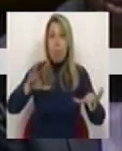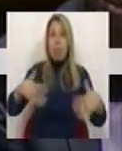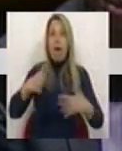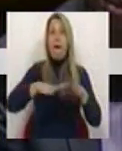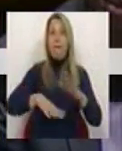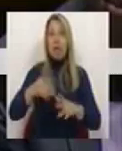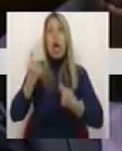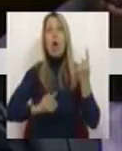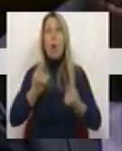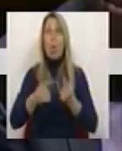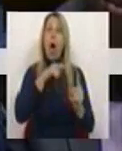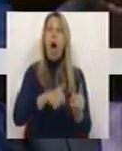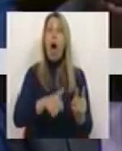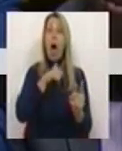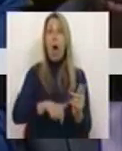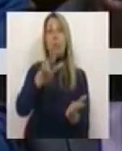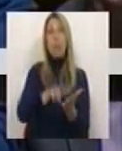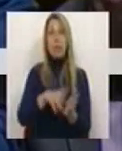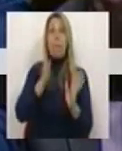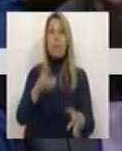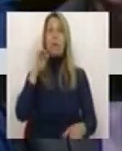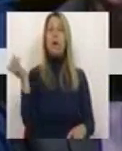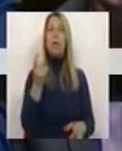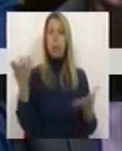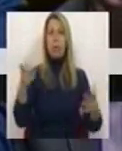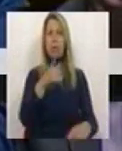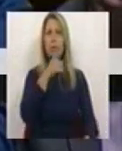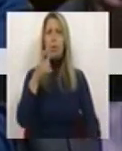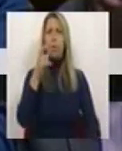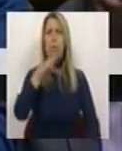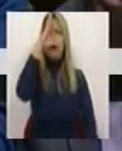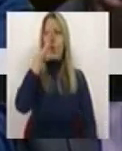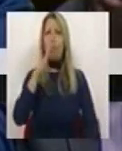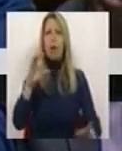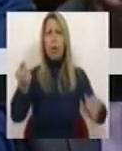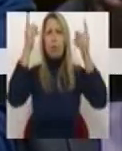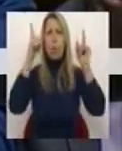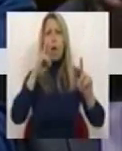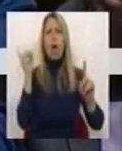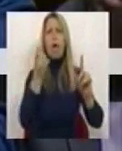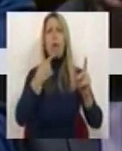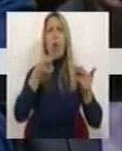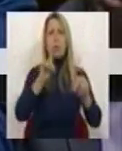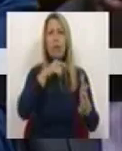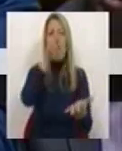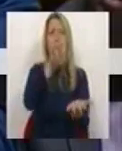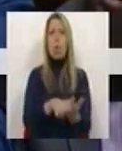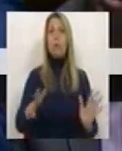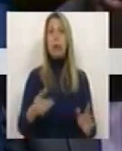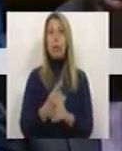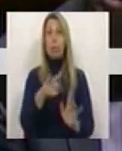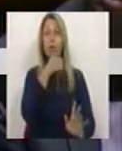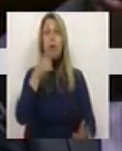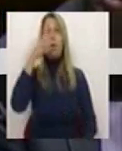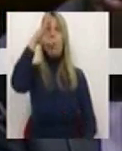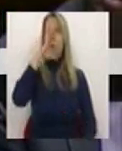revista. Ora, o compromisso do Governo era não rever a concessão, porque o compromisso que o Governo tinha feito é que